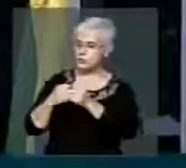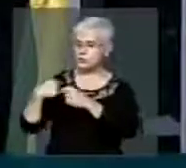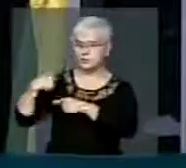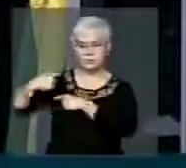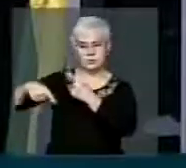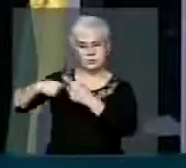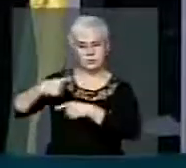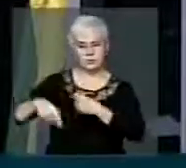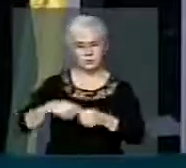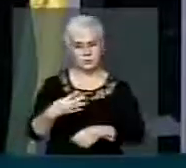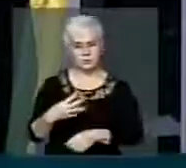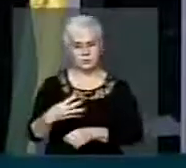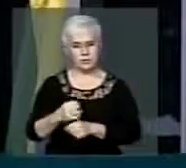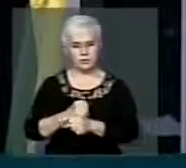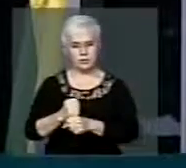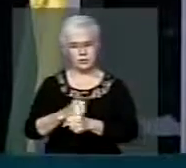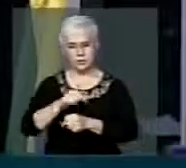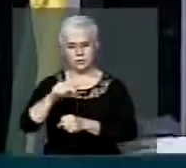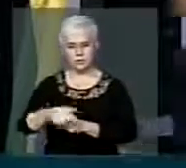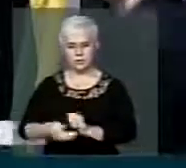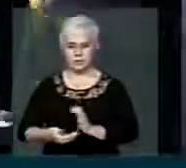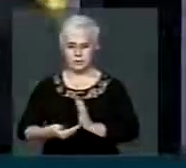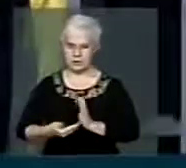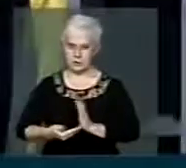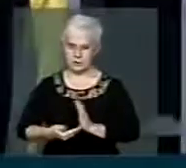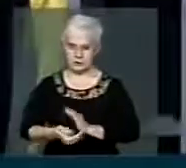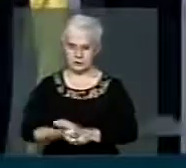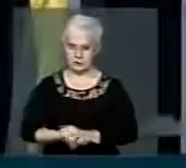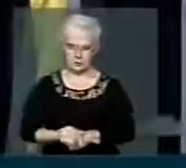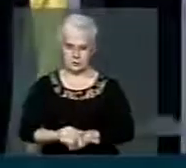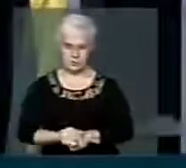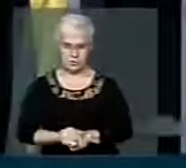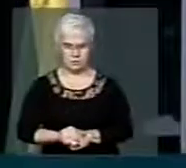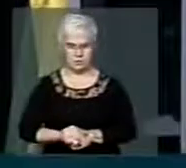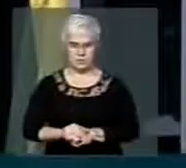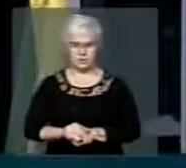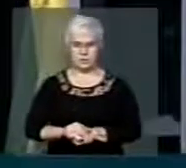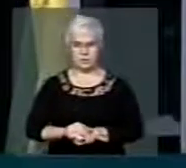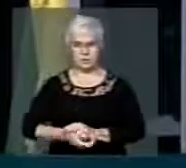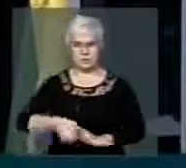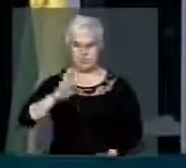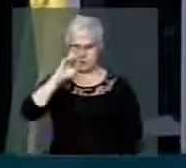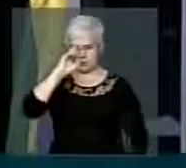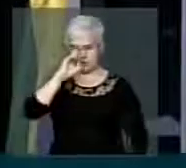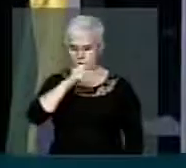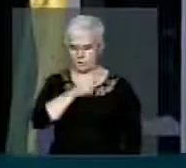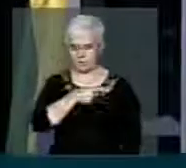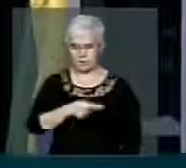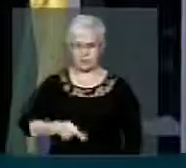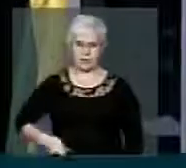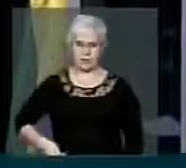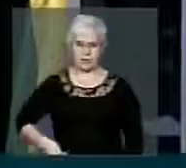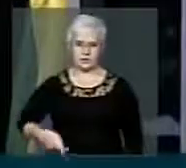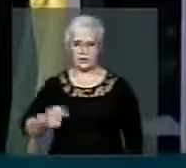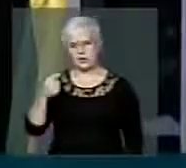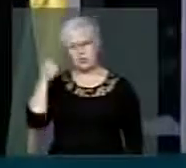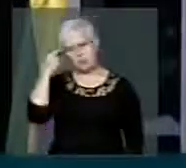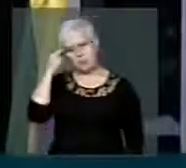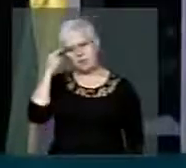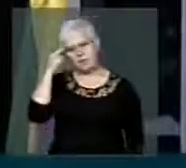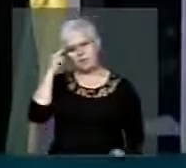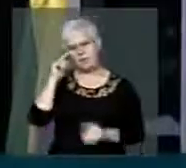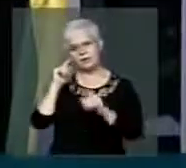últimos 4 anos na Câmara dos Deputados. Senhor presidente, o balanço, no meu modo de pensar, acredito que na maioria